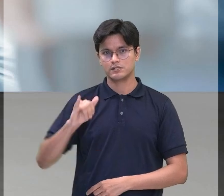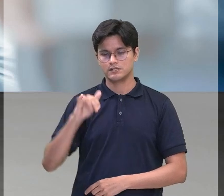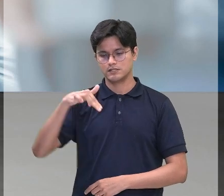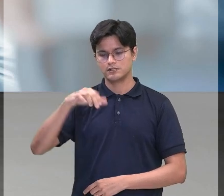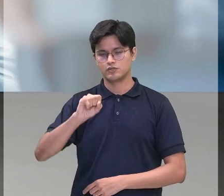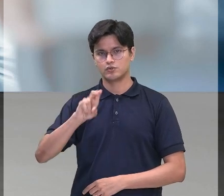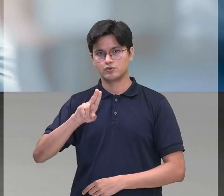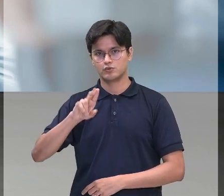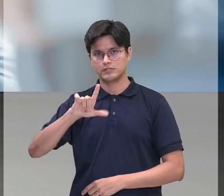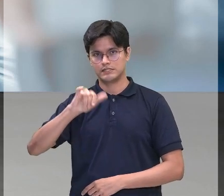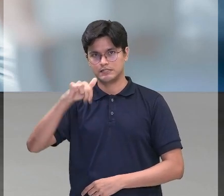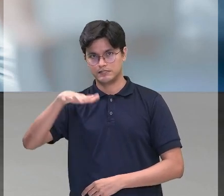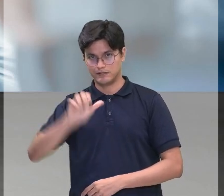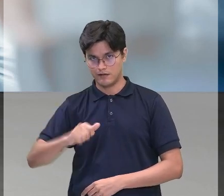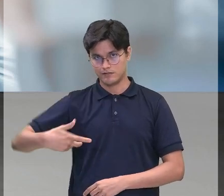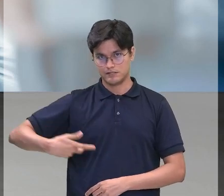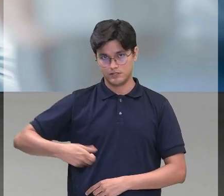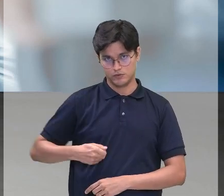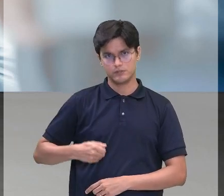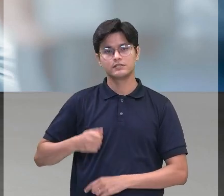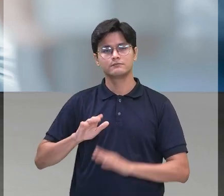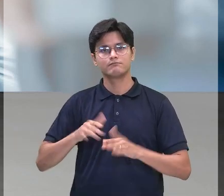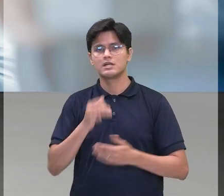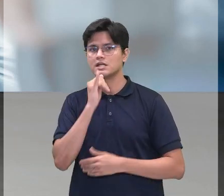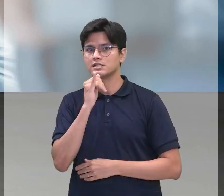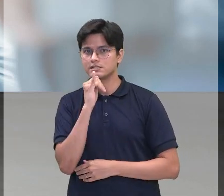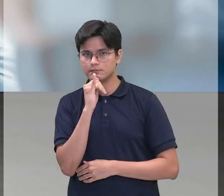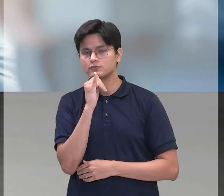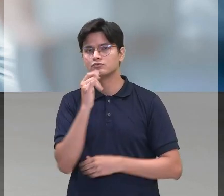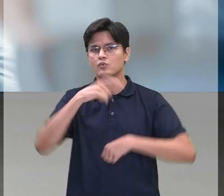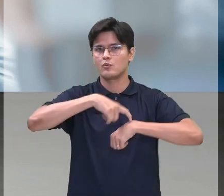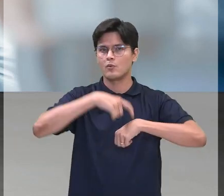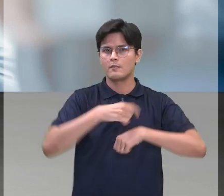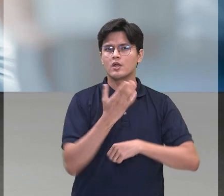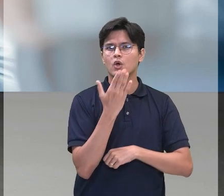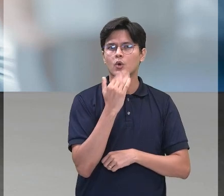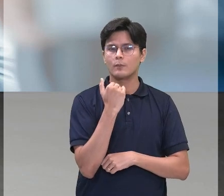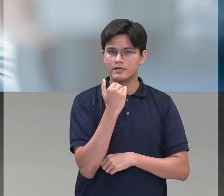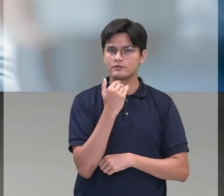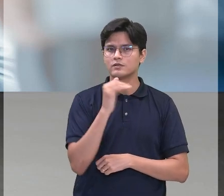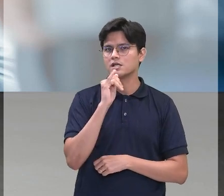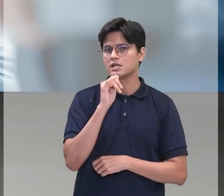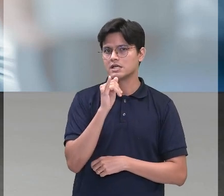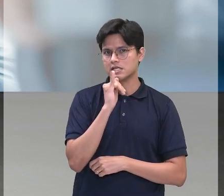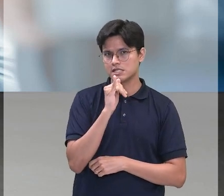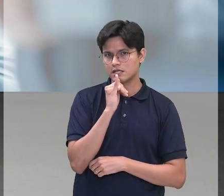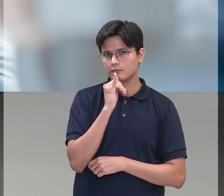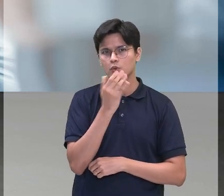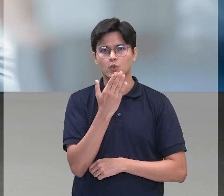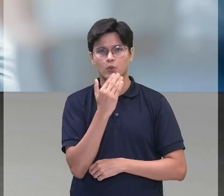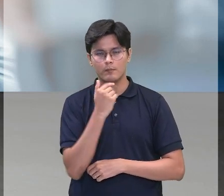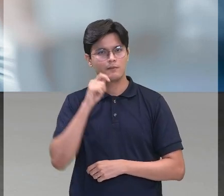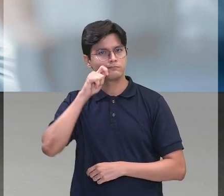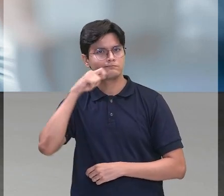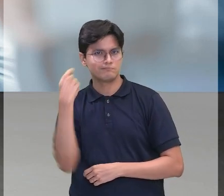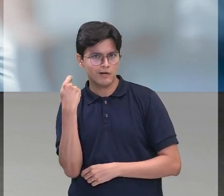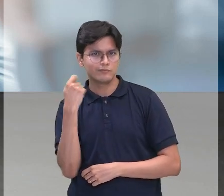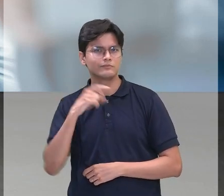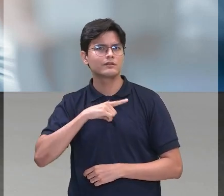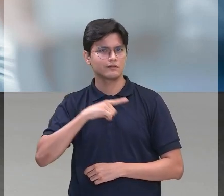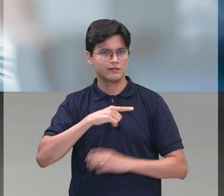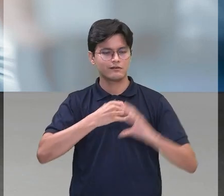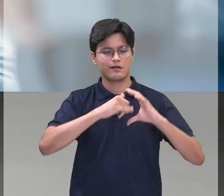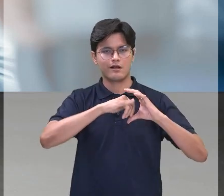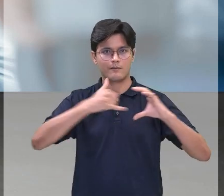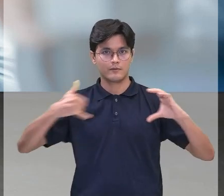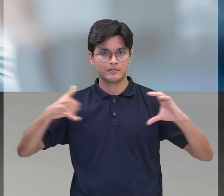nós nos alimentamos, o que acontece? A gente ingere ali um pedaço de pão. O que é o pão? Carboidrato, né? Então, qual a